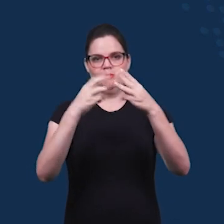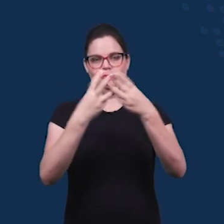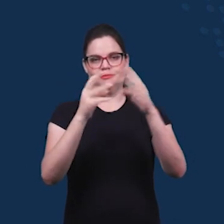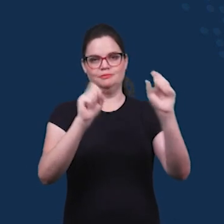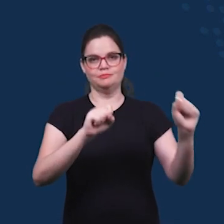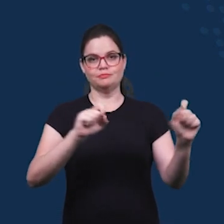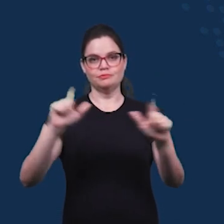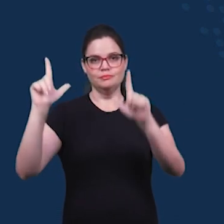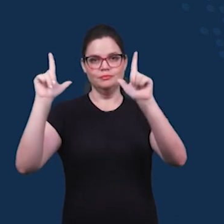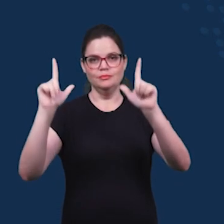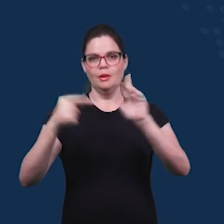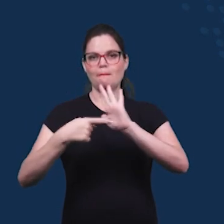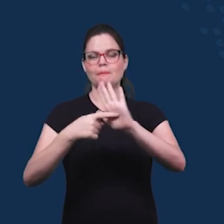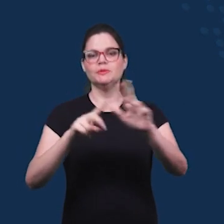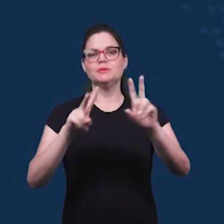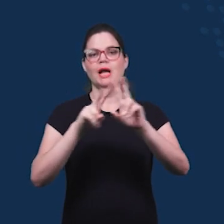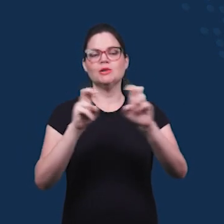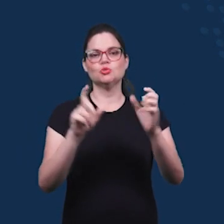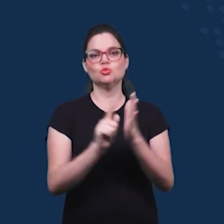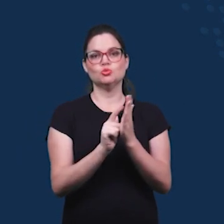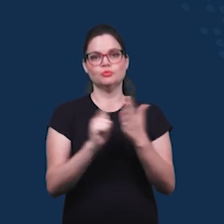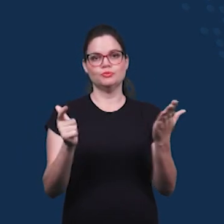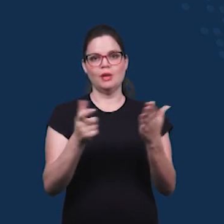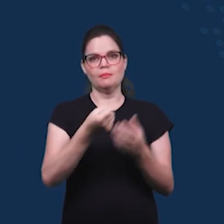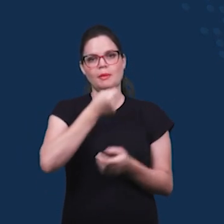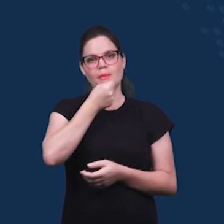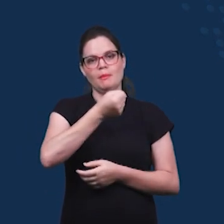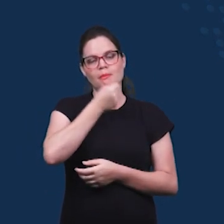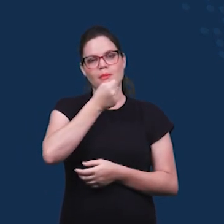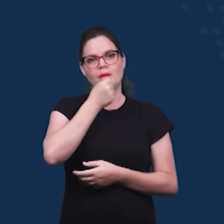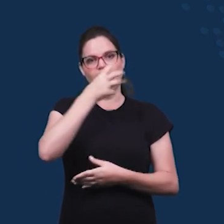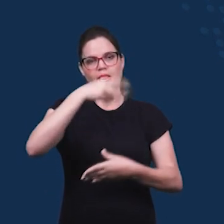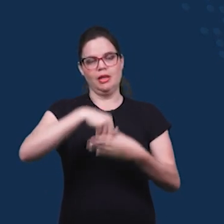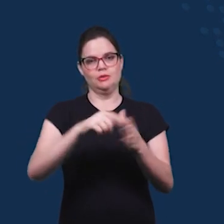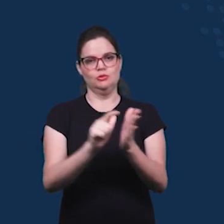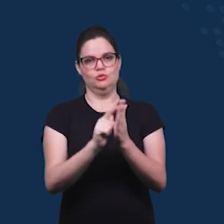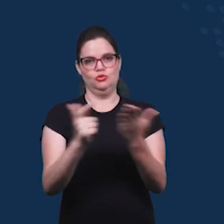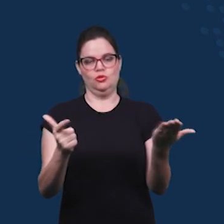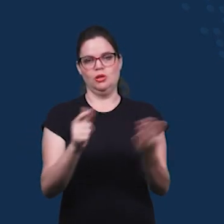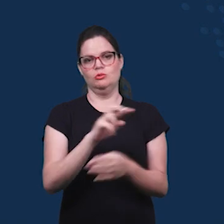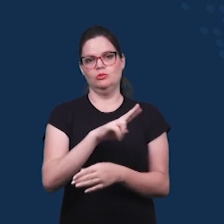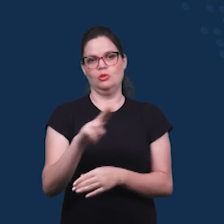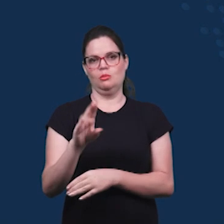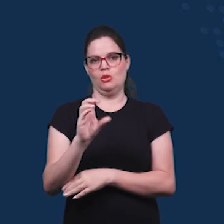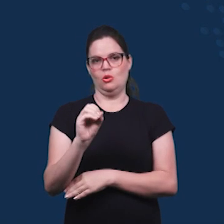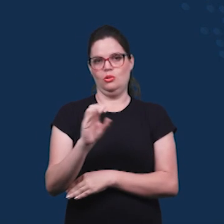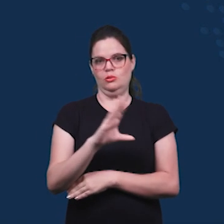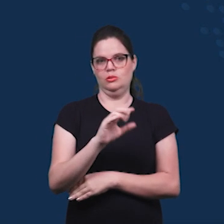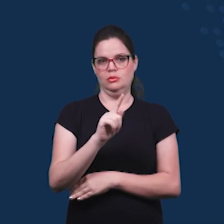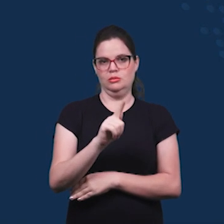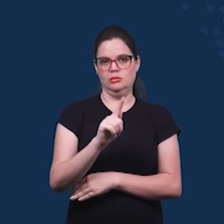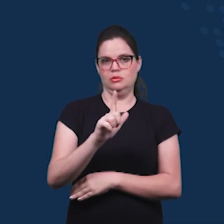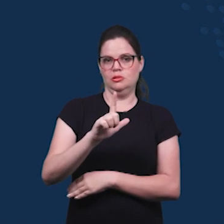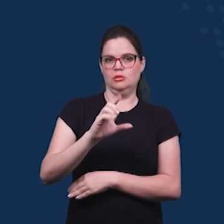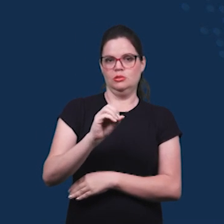respeito de uma reportagem que foi publicada no jornal O Globo em 1970.